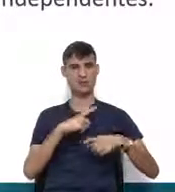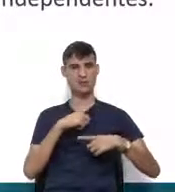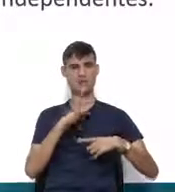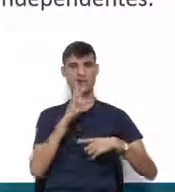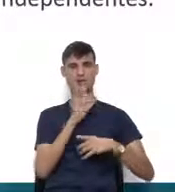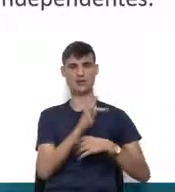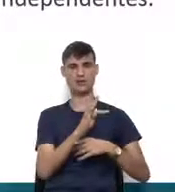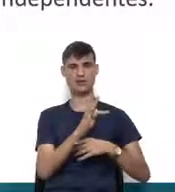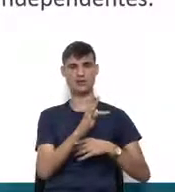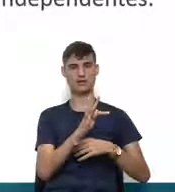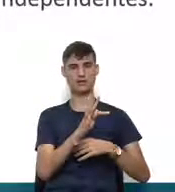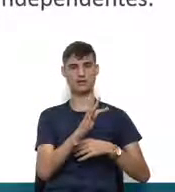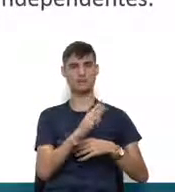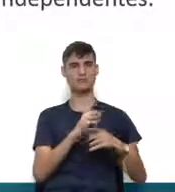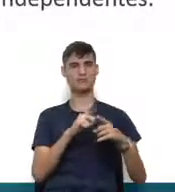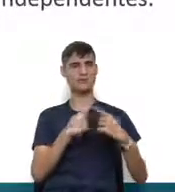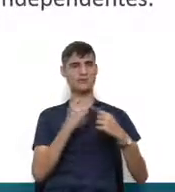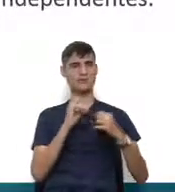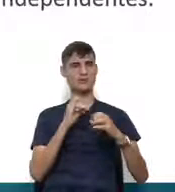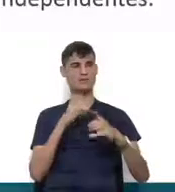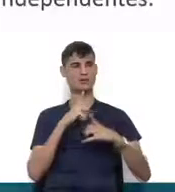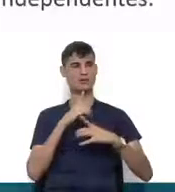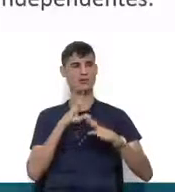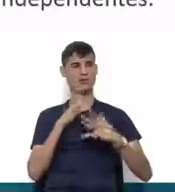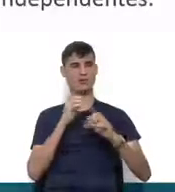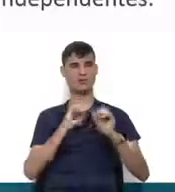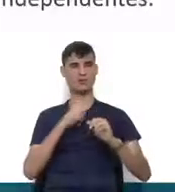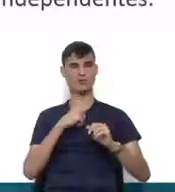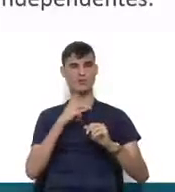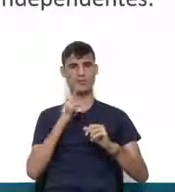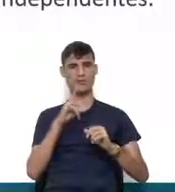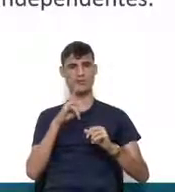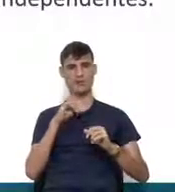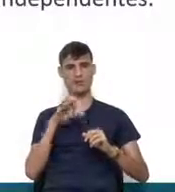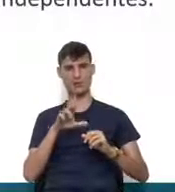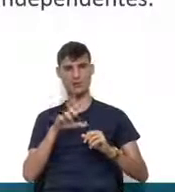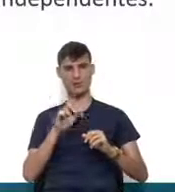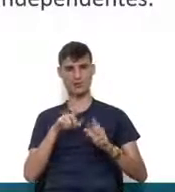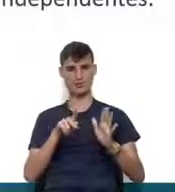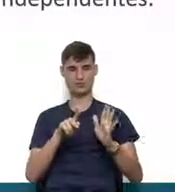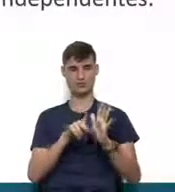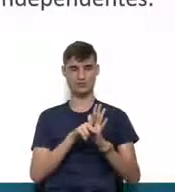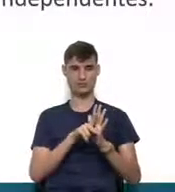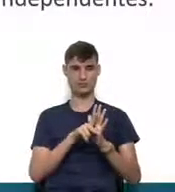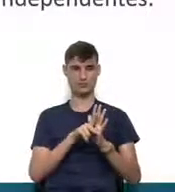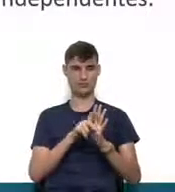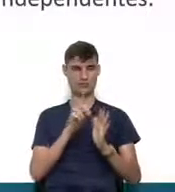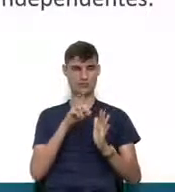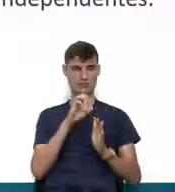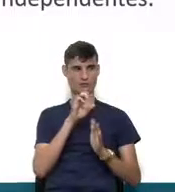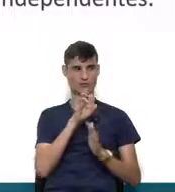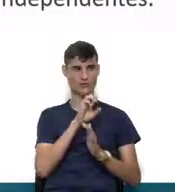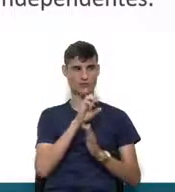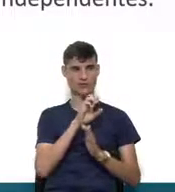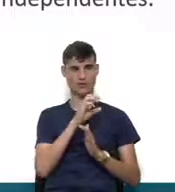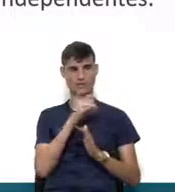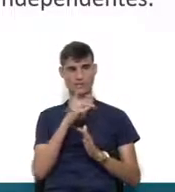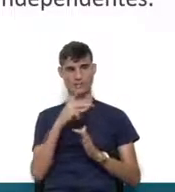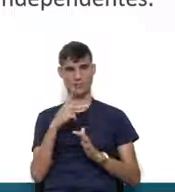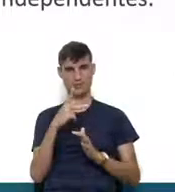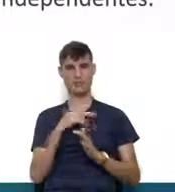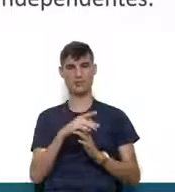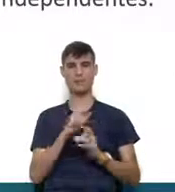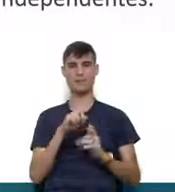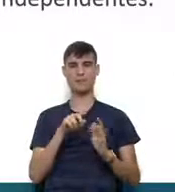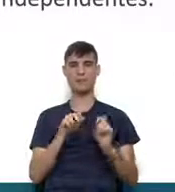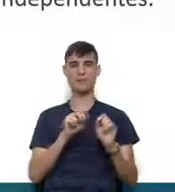t. Agora, olha o que acontece nesse outro exemplo que eu tenho, ou seja, de equação diferencial parcial, que a